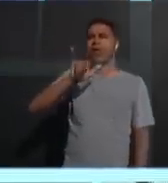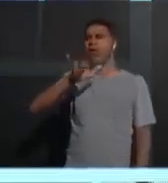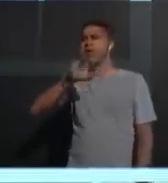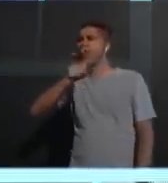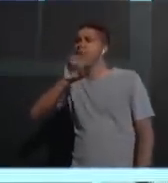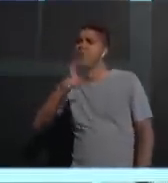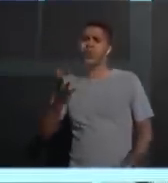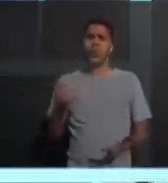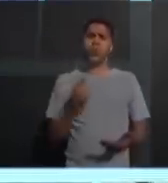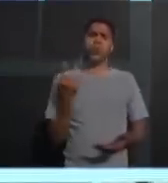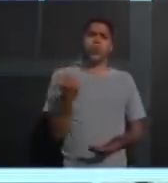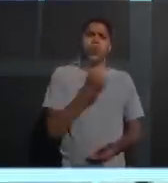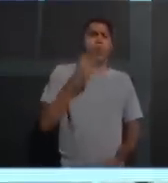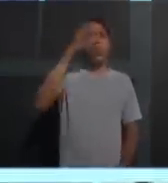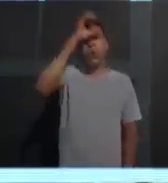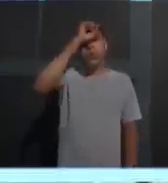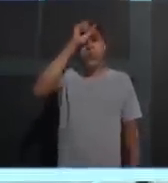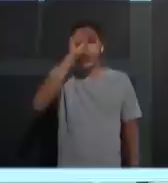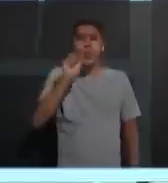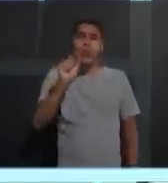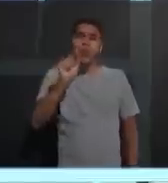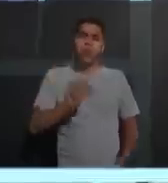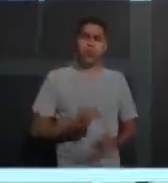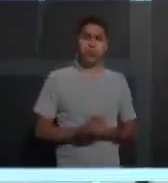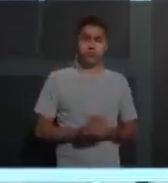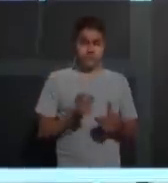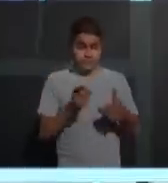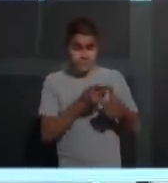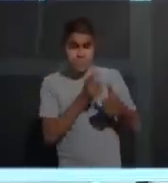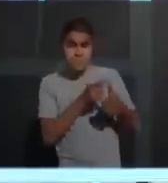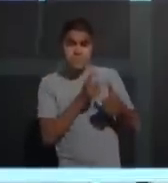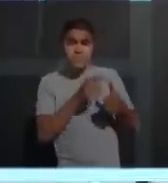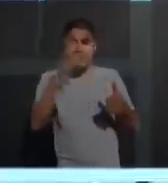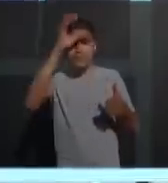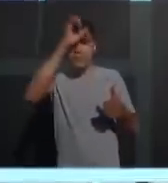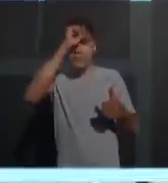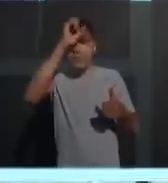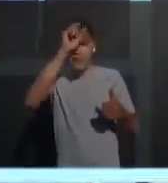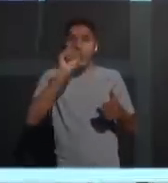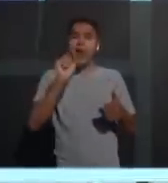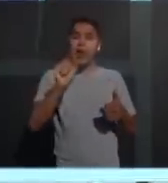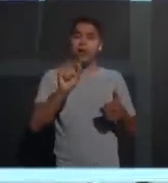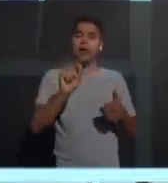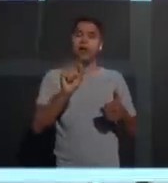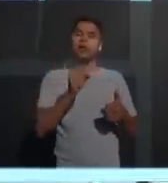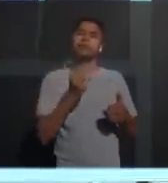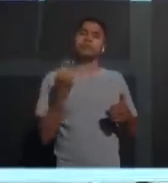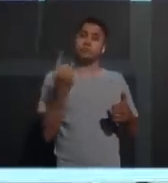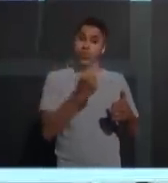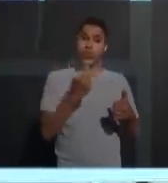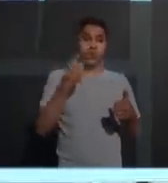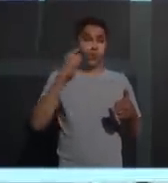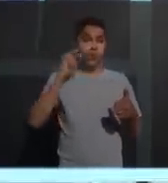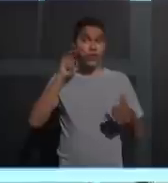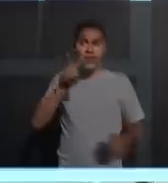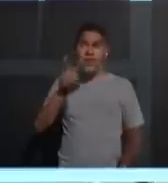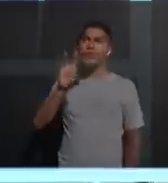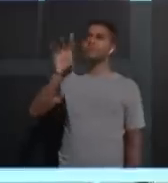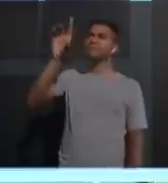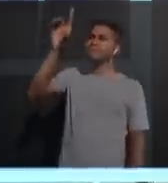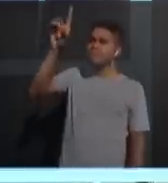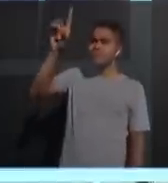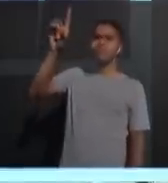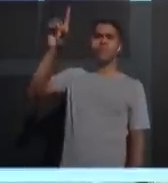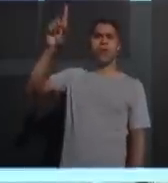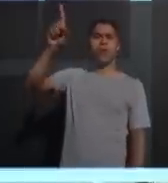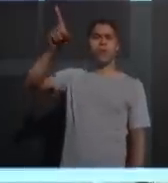que nós podemos aprender ea primeira coisa que nós podemos aprender nós vemos que deus é um deus que nos